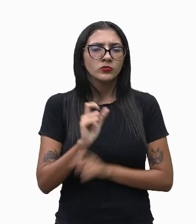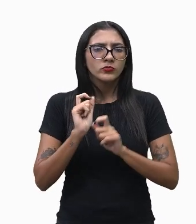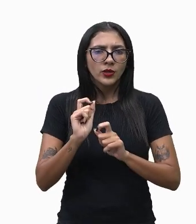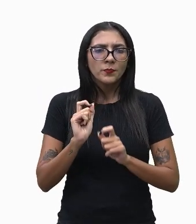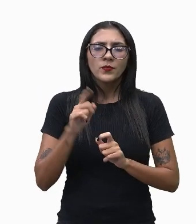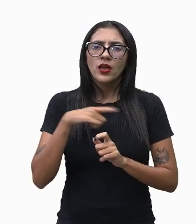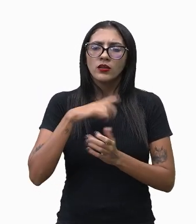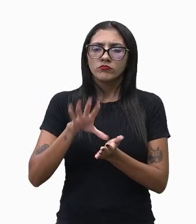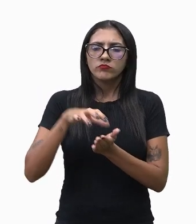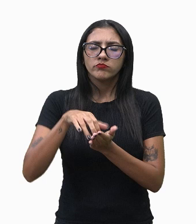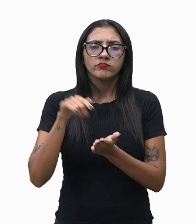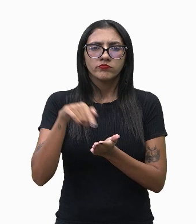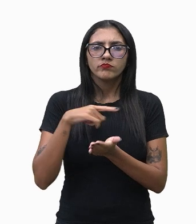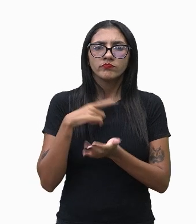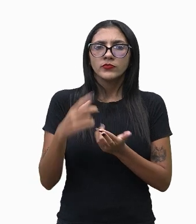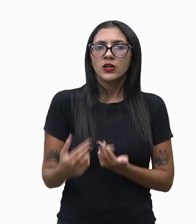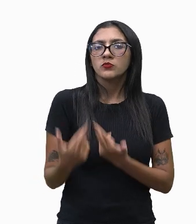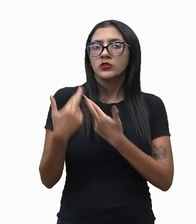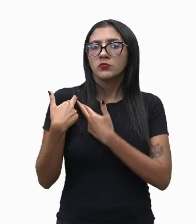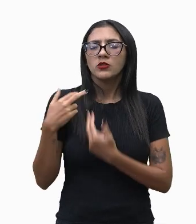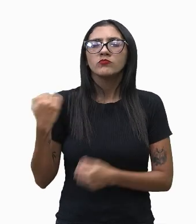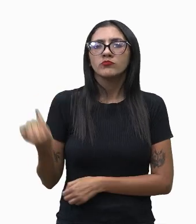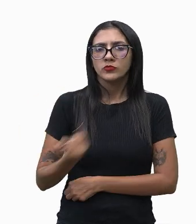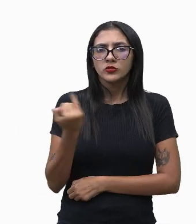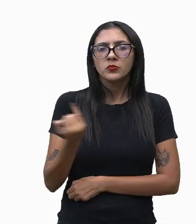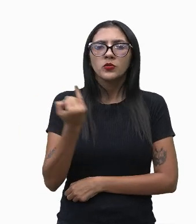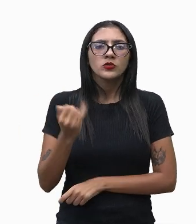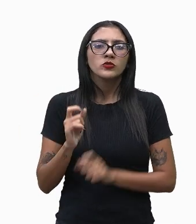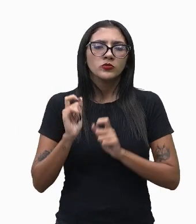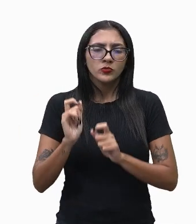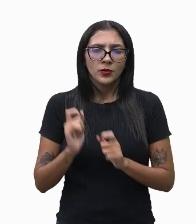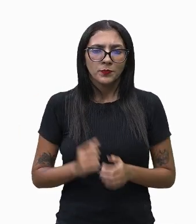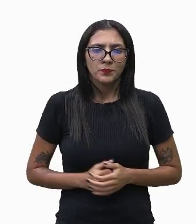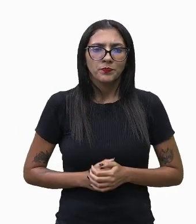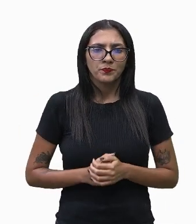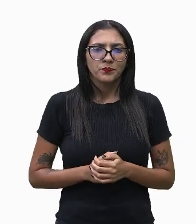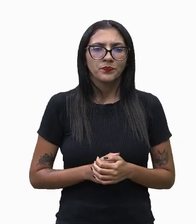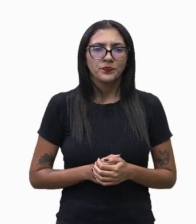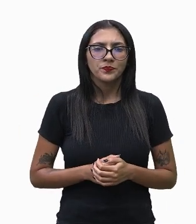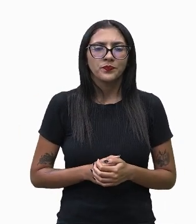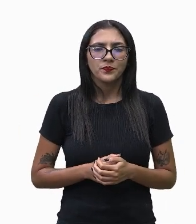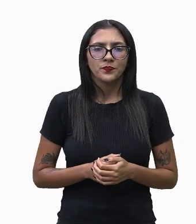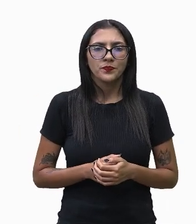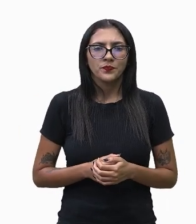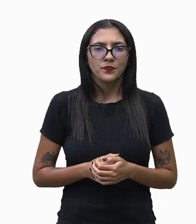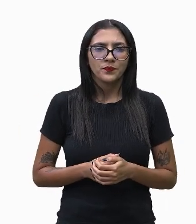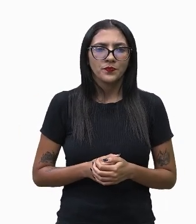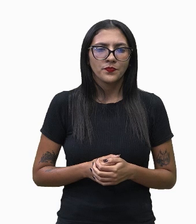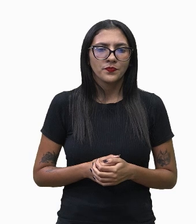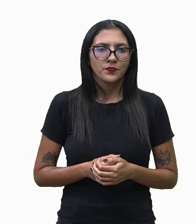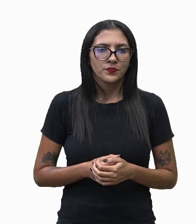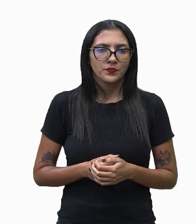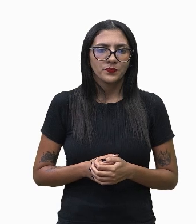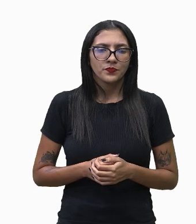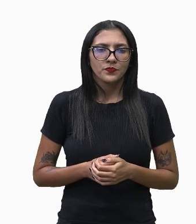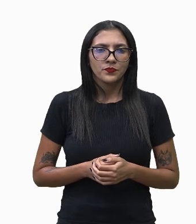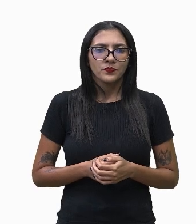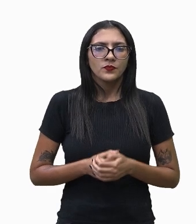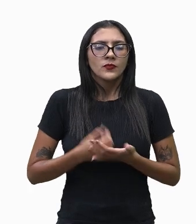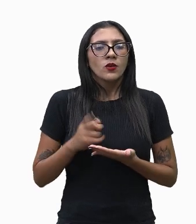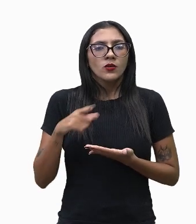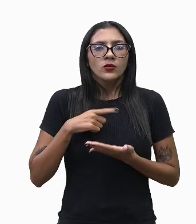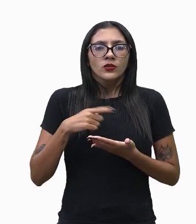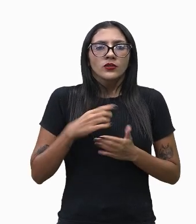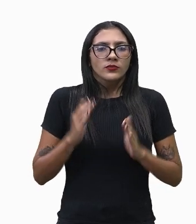esse papel aí primordial na questão das ONGs, então, na questão da